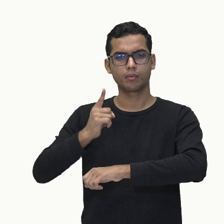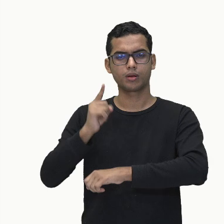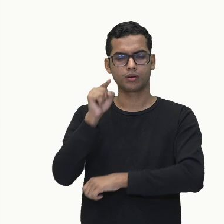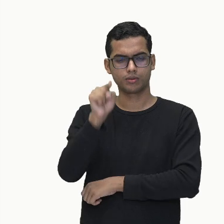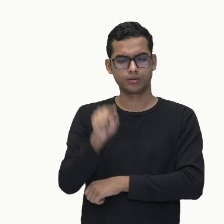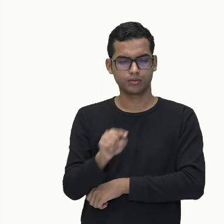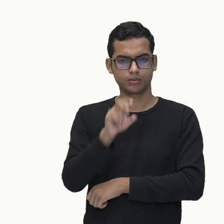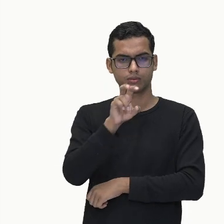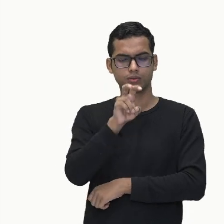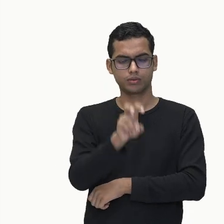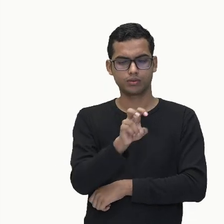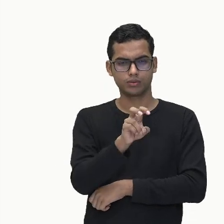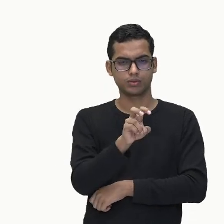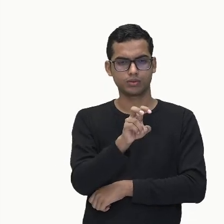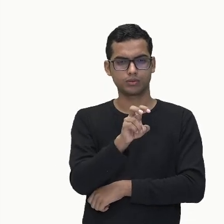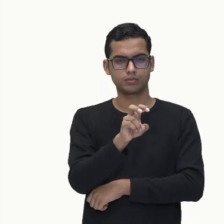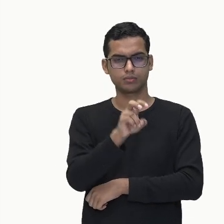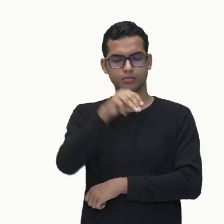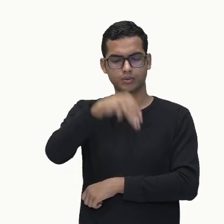1:5